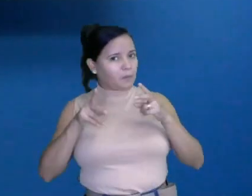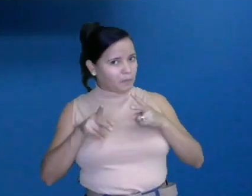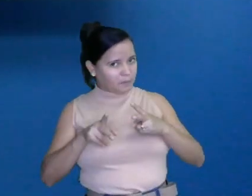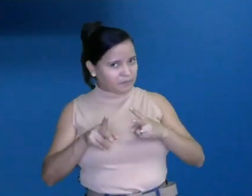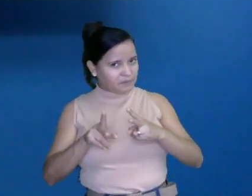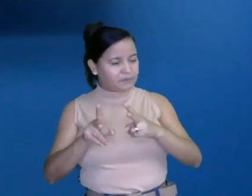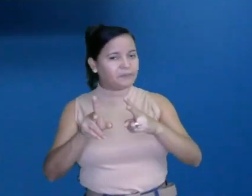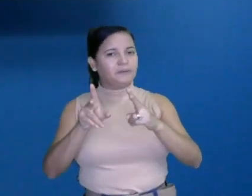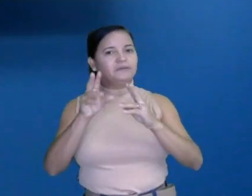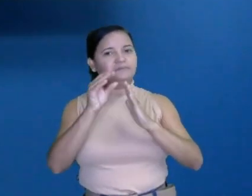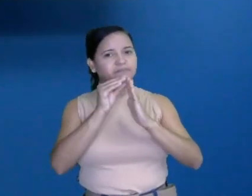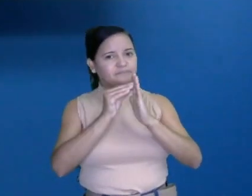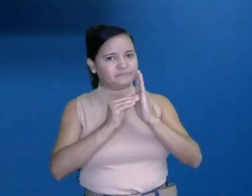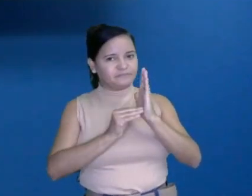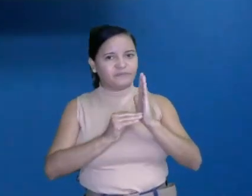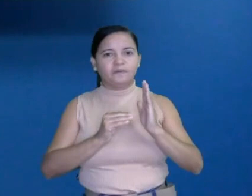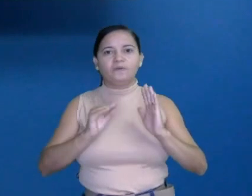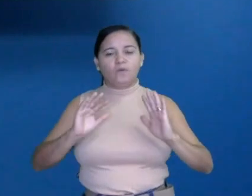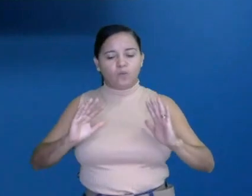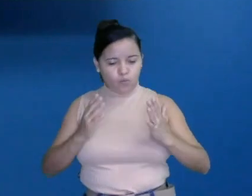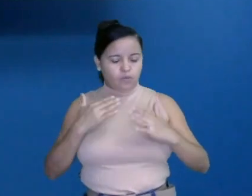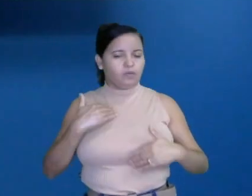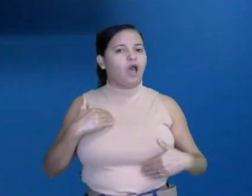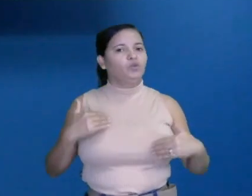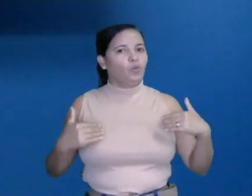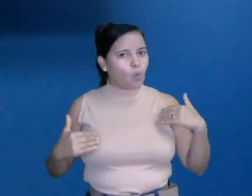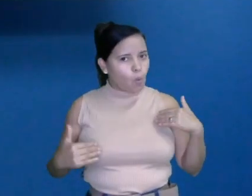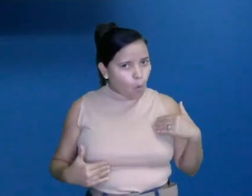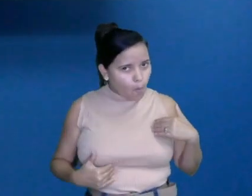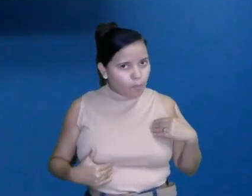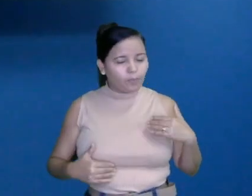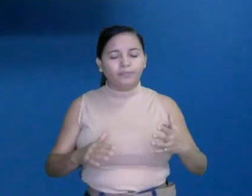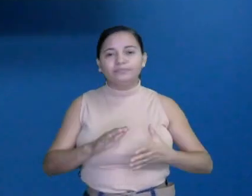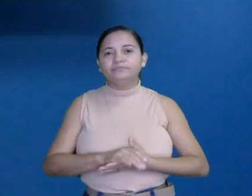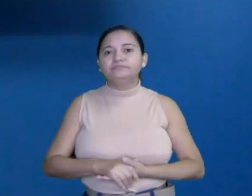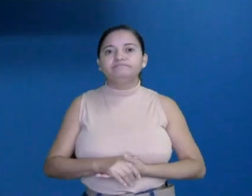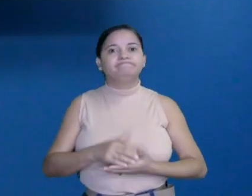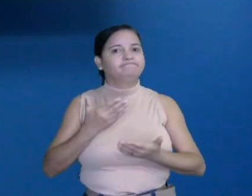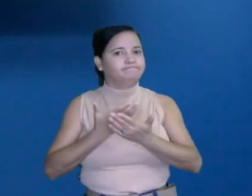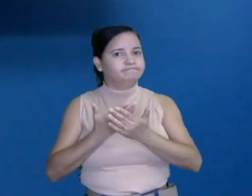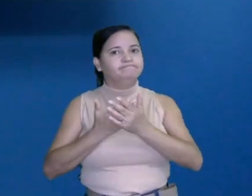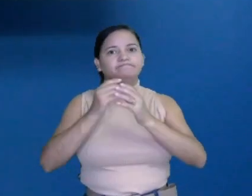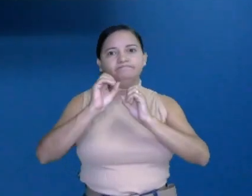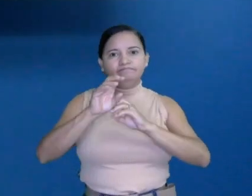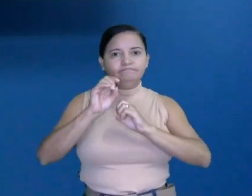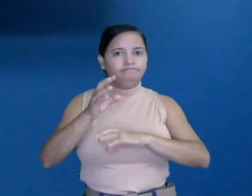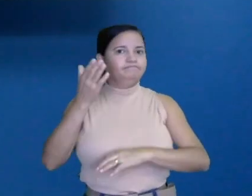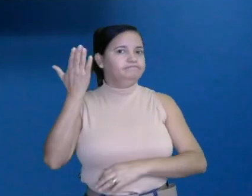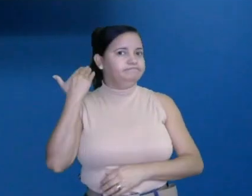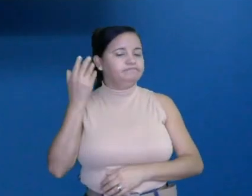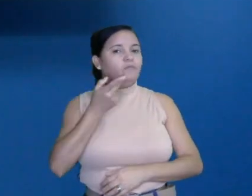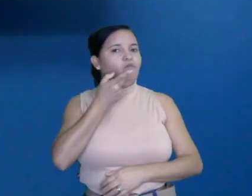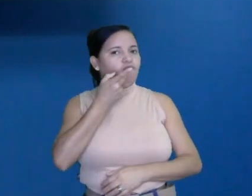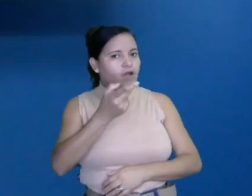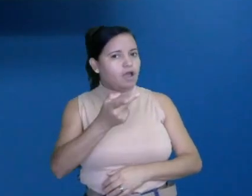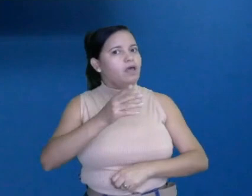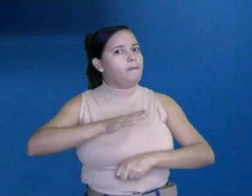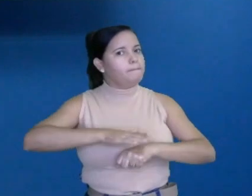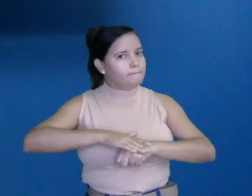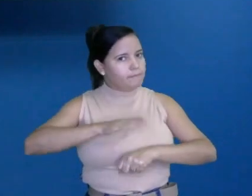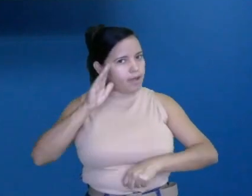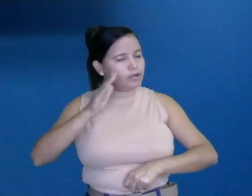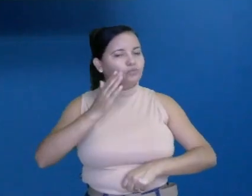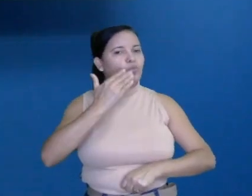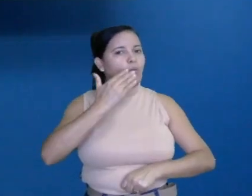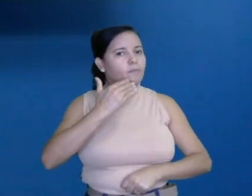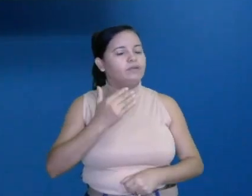nosso assunto sobre o cuidado com o nosso corpo. Na aula passada eu disse a vocês que ia falar mais sobre